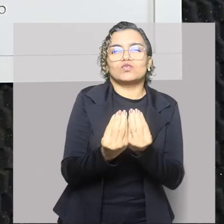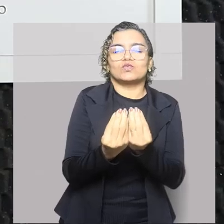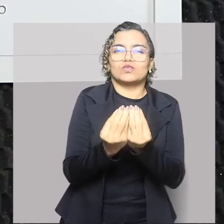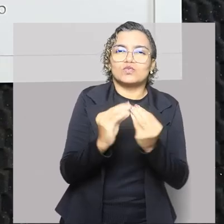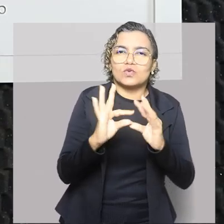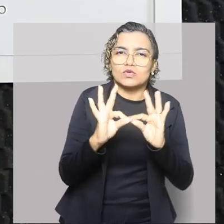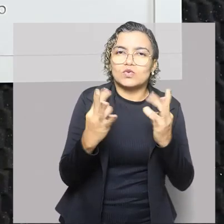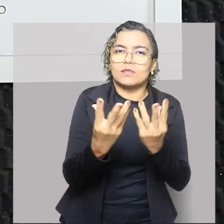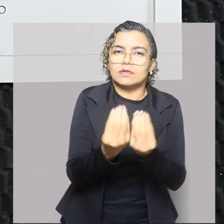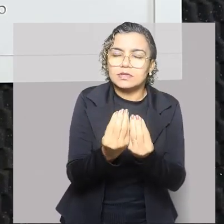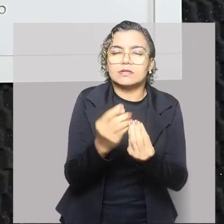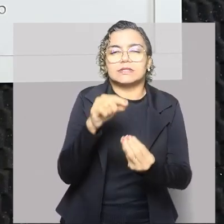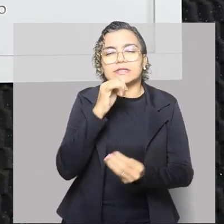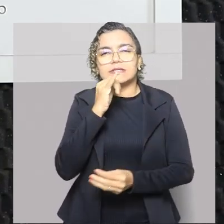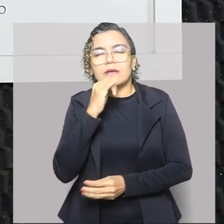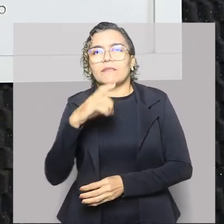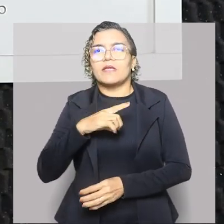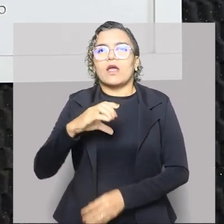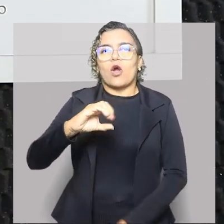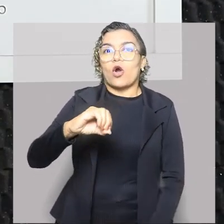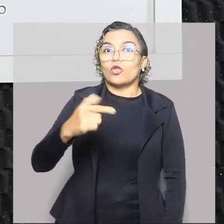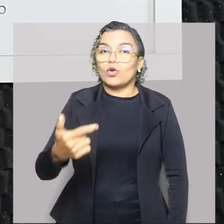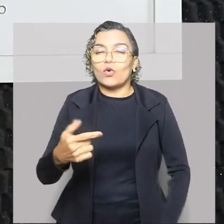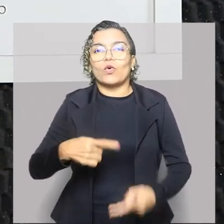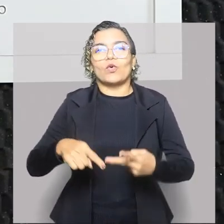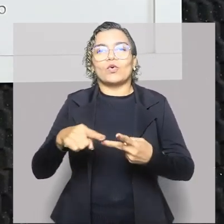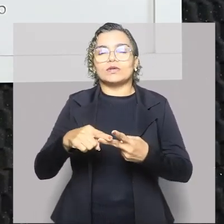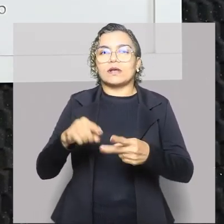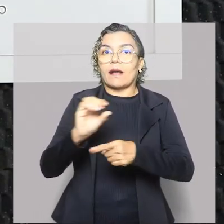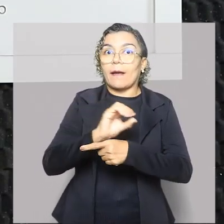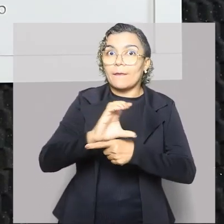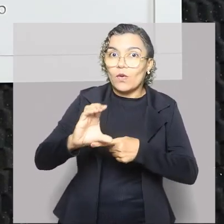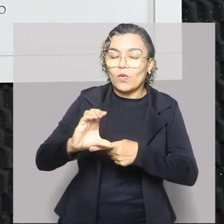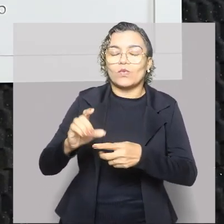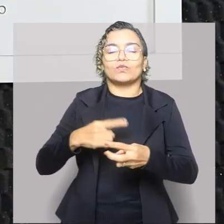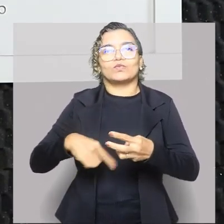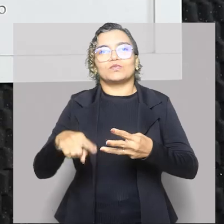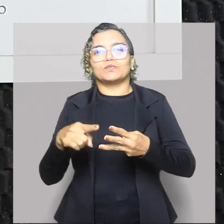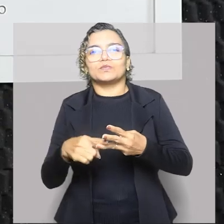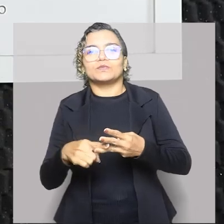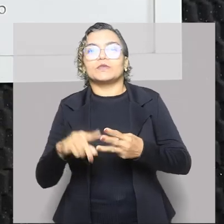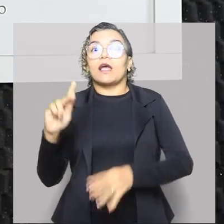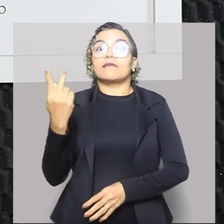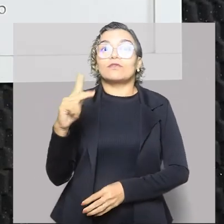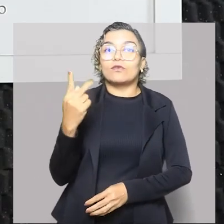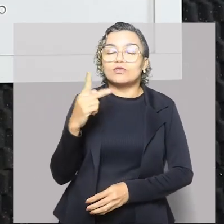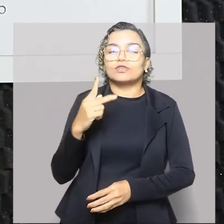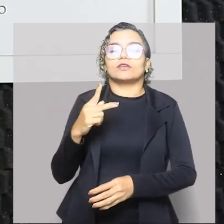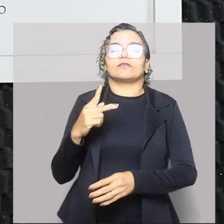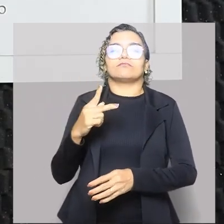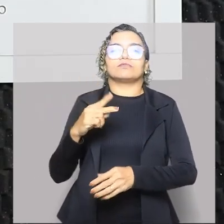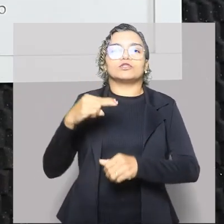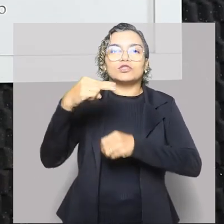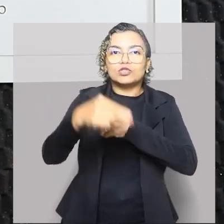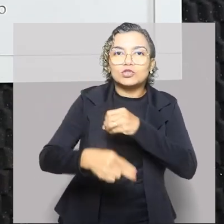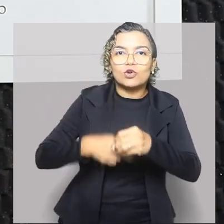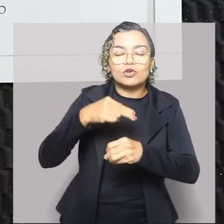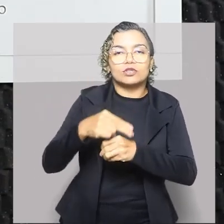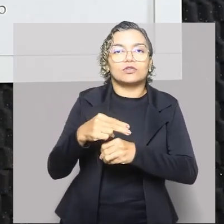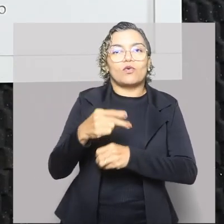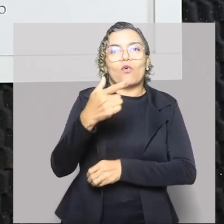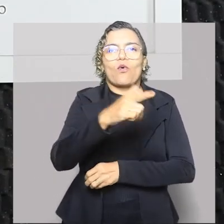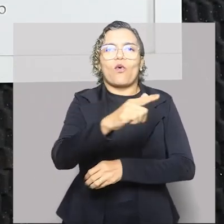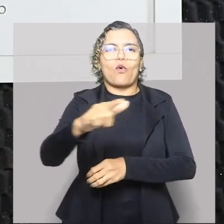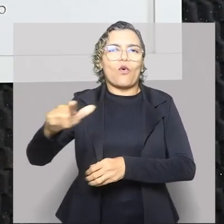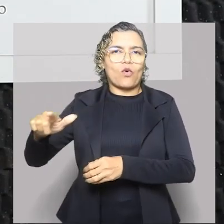de oxigênio, eles têm a presença de carbono, eles têm a presença de hidrogênio, de nitrogênio e alguns